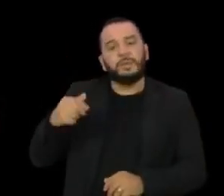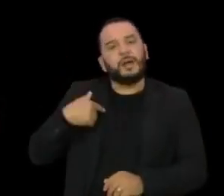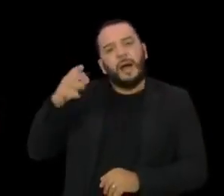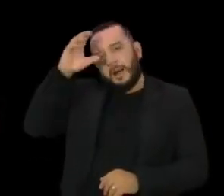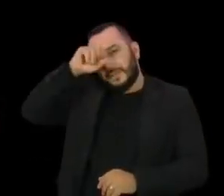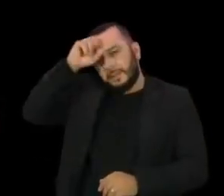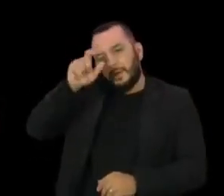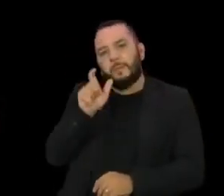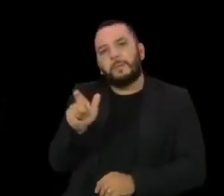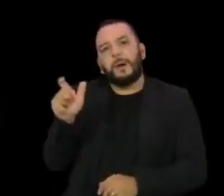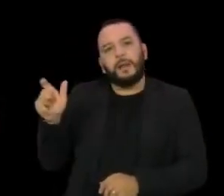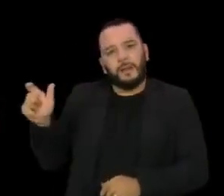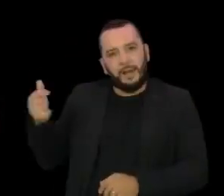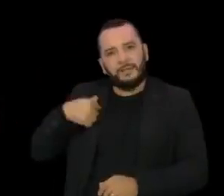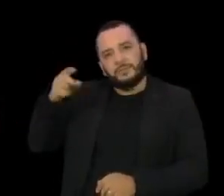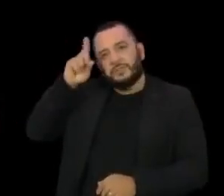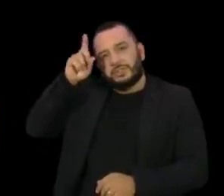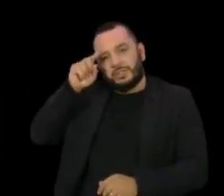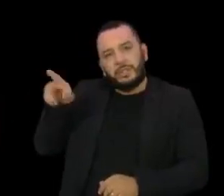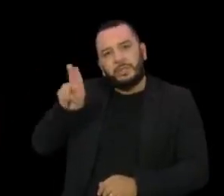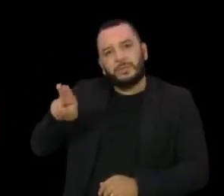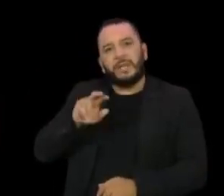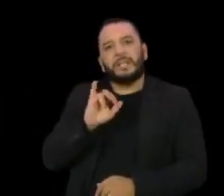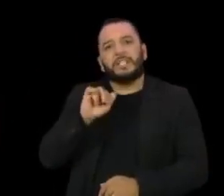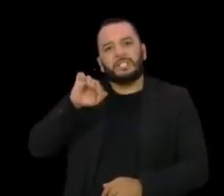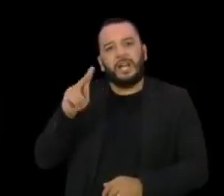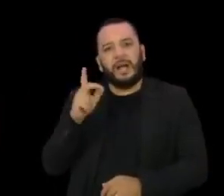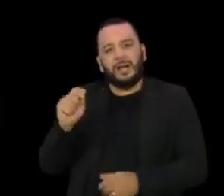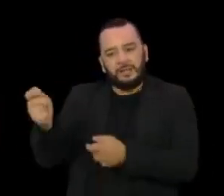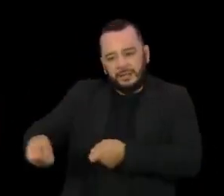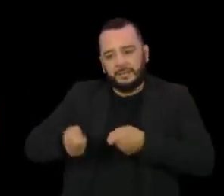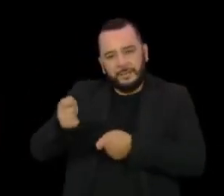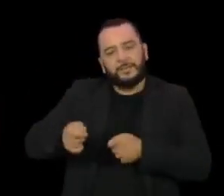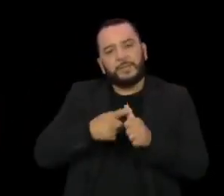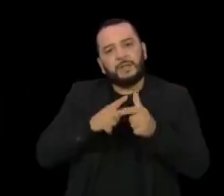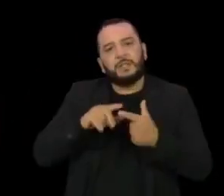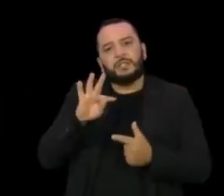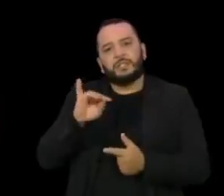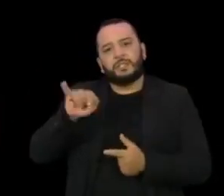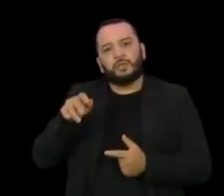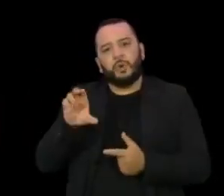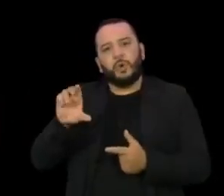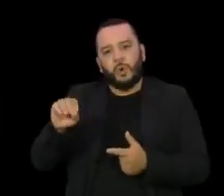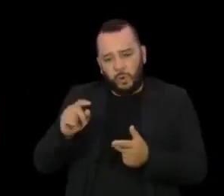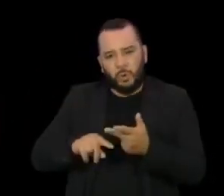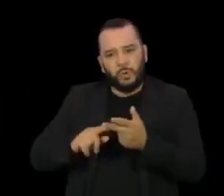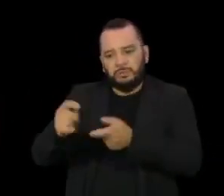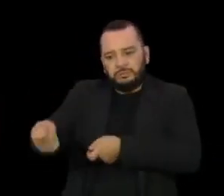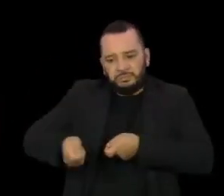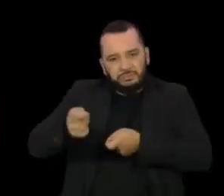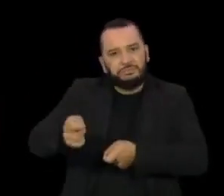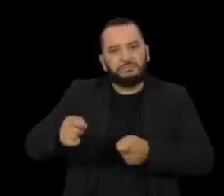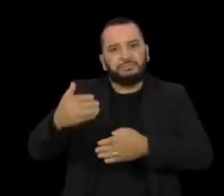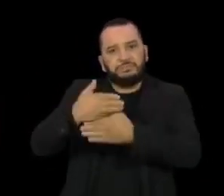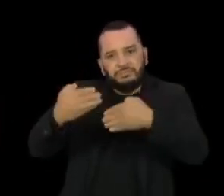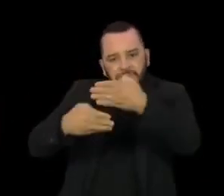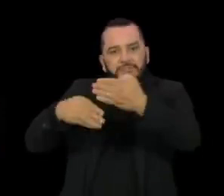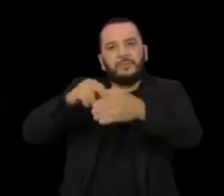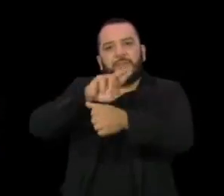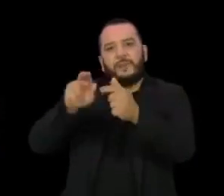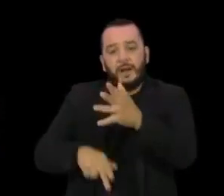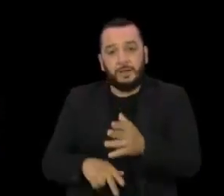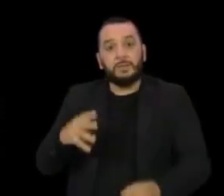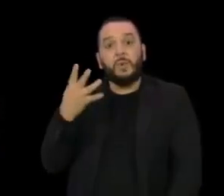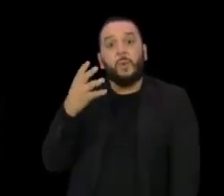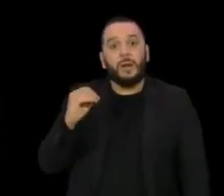do dia a dia deles, como enxada, lavoura, tijolo. Com 40 horas de aula, todos